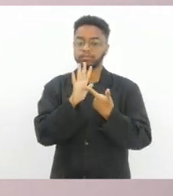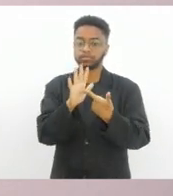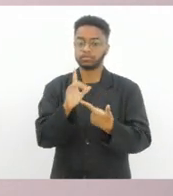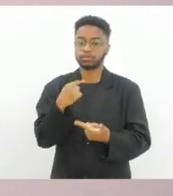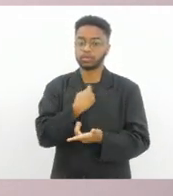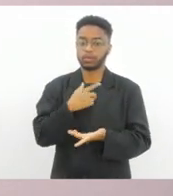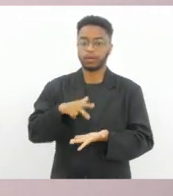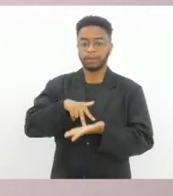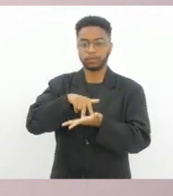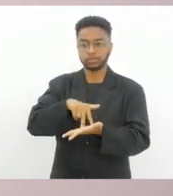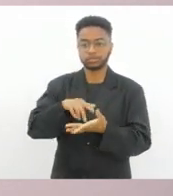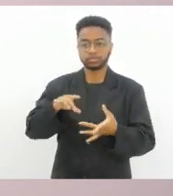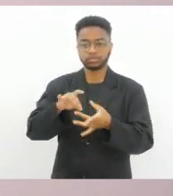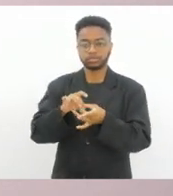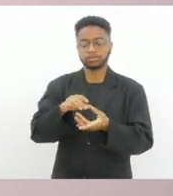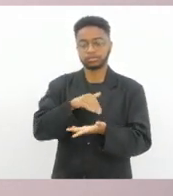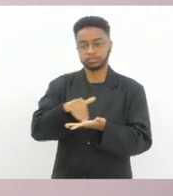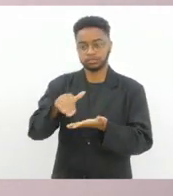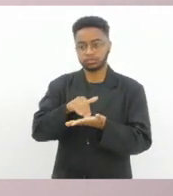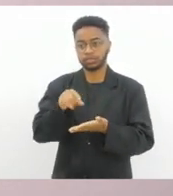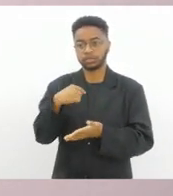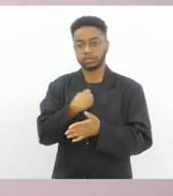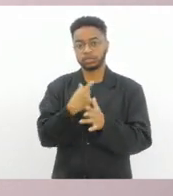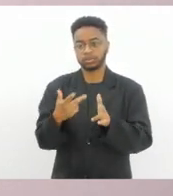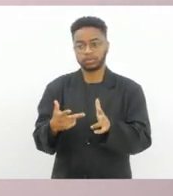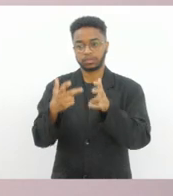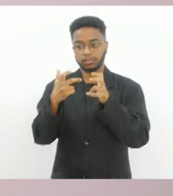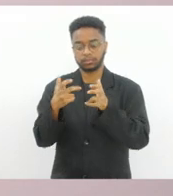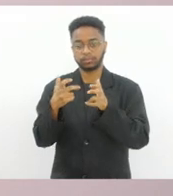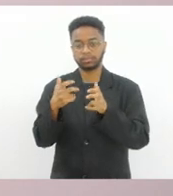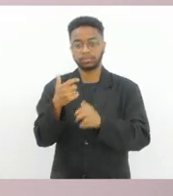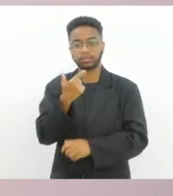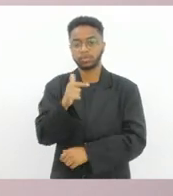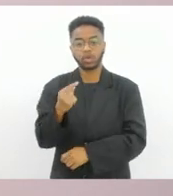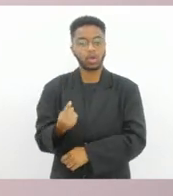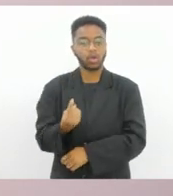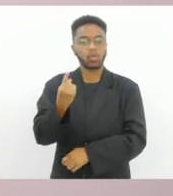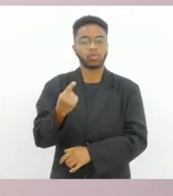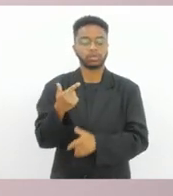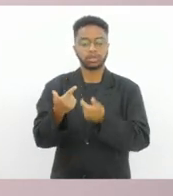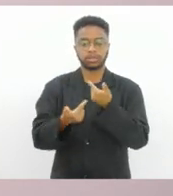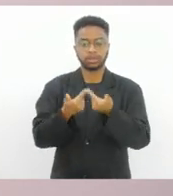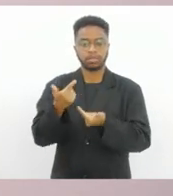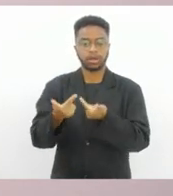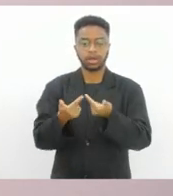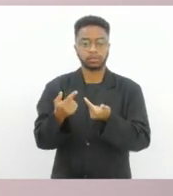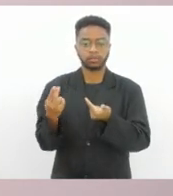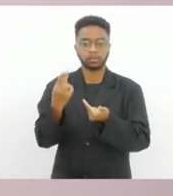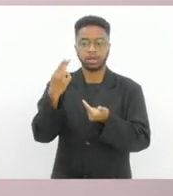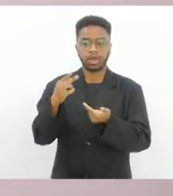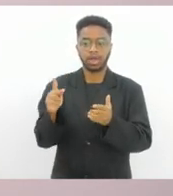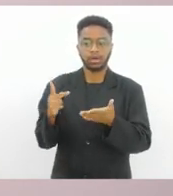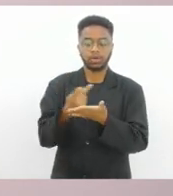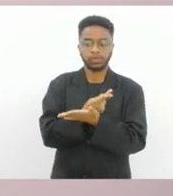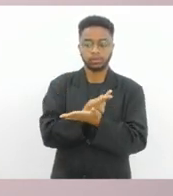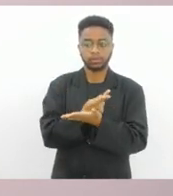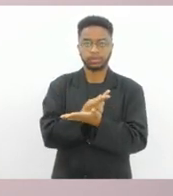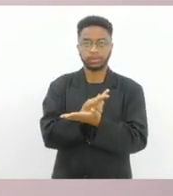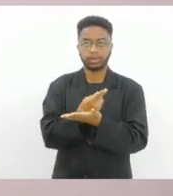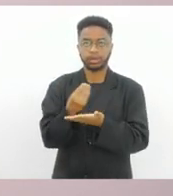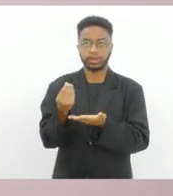posicionamento enquanto secretaria. A gente entende que não há um trabalho que aconteça